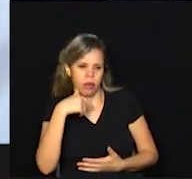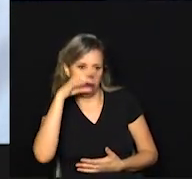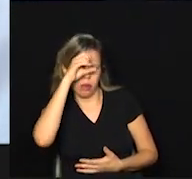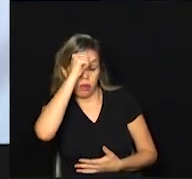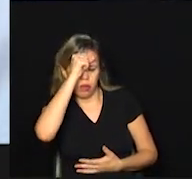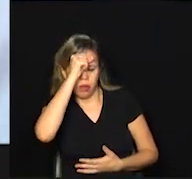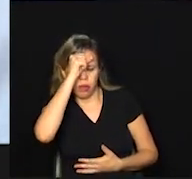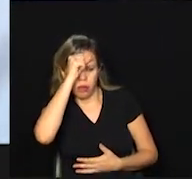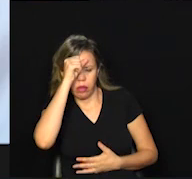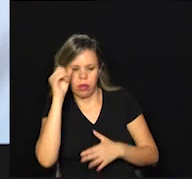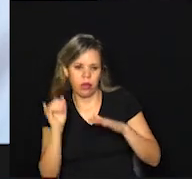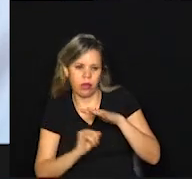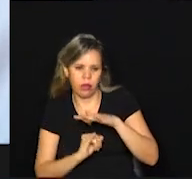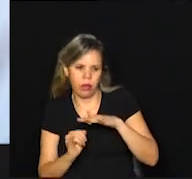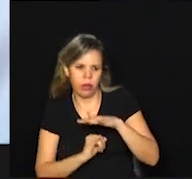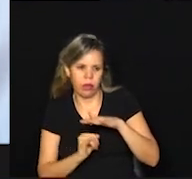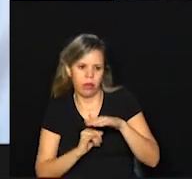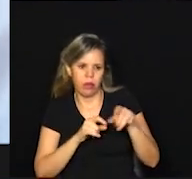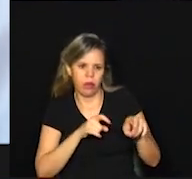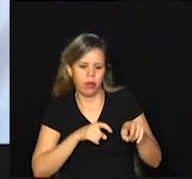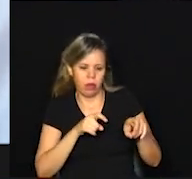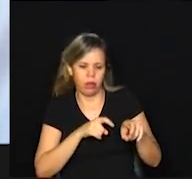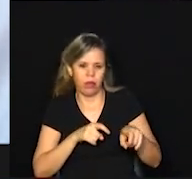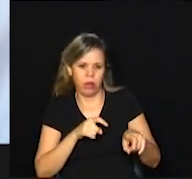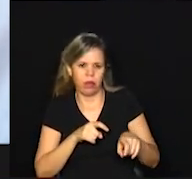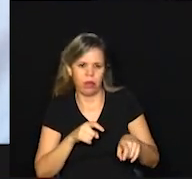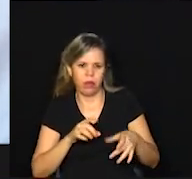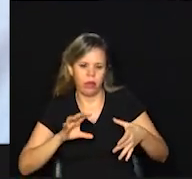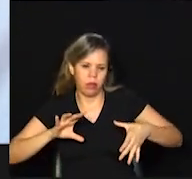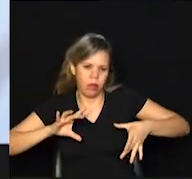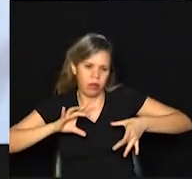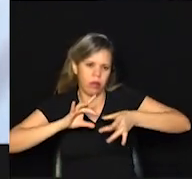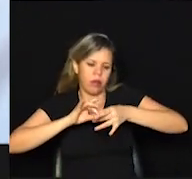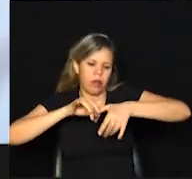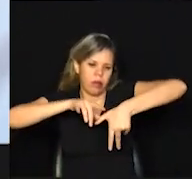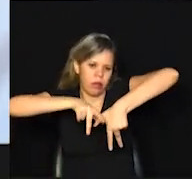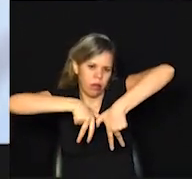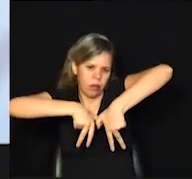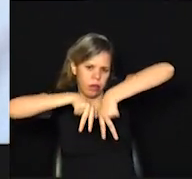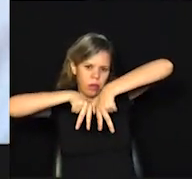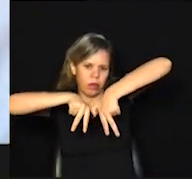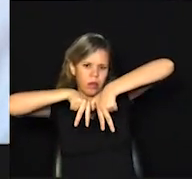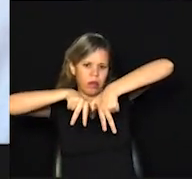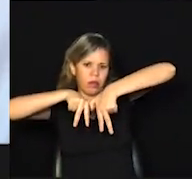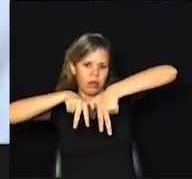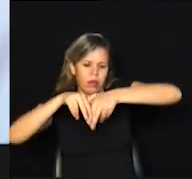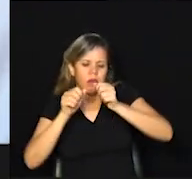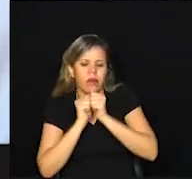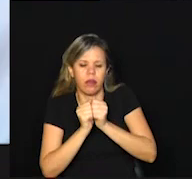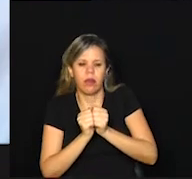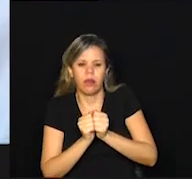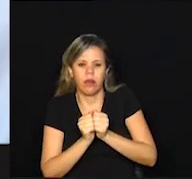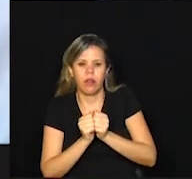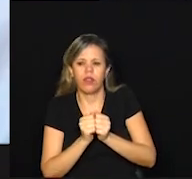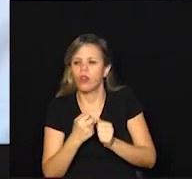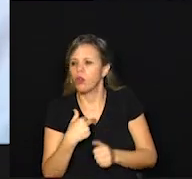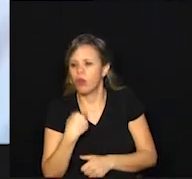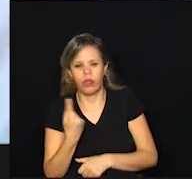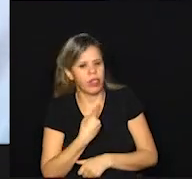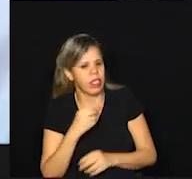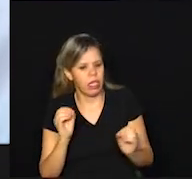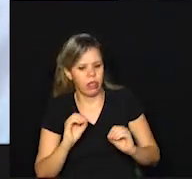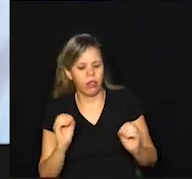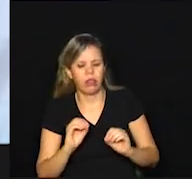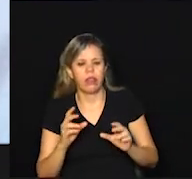aprendi na Casa de Cultura Roseira eu segura a sua mão na minha para que juntos possamos fazer aquilo eu não posso fazer sozinho